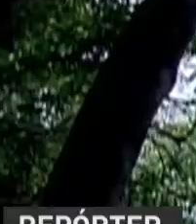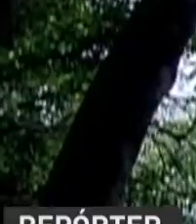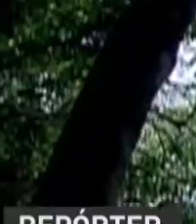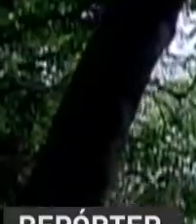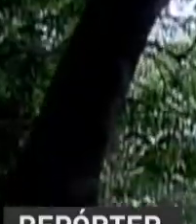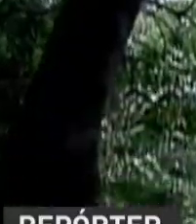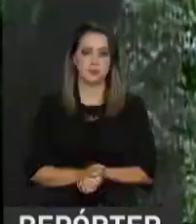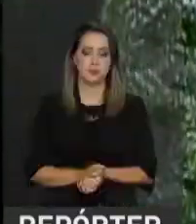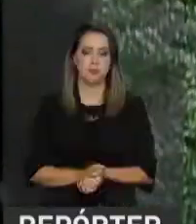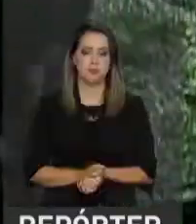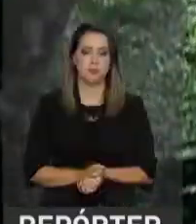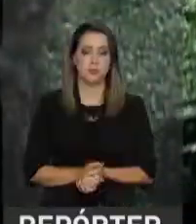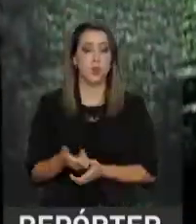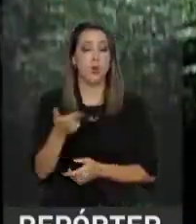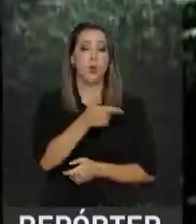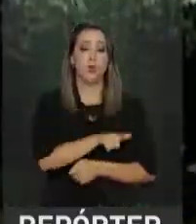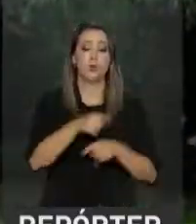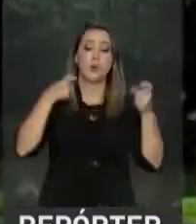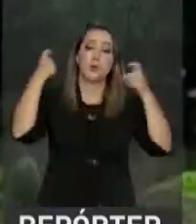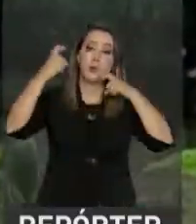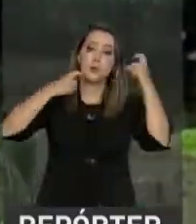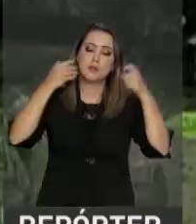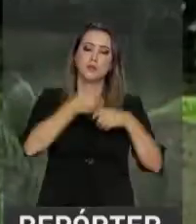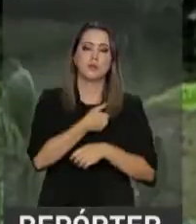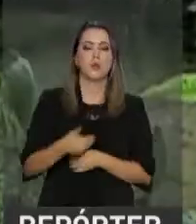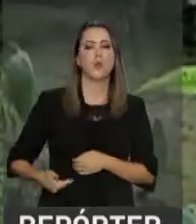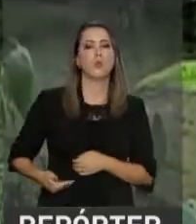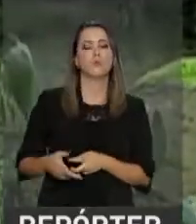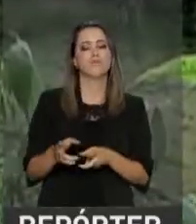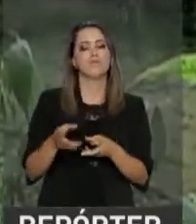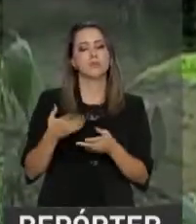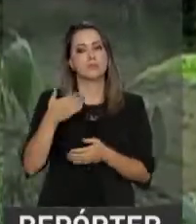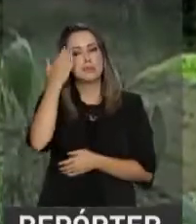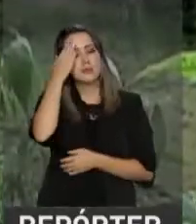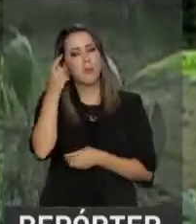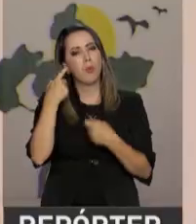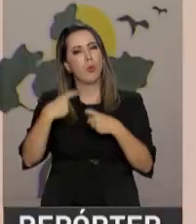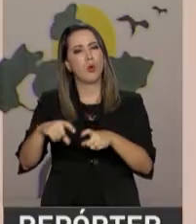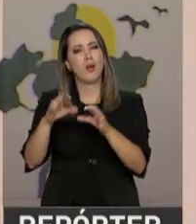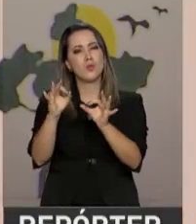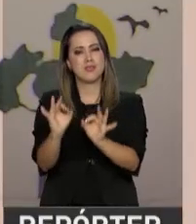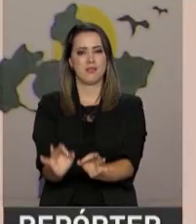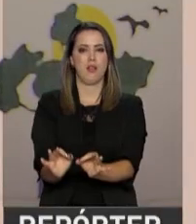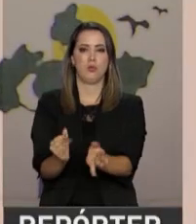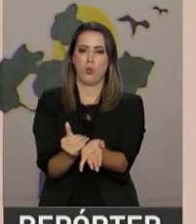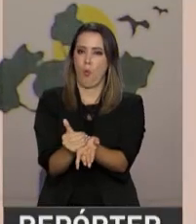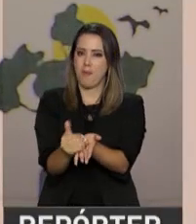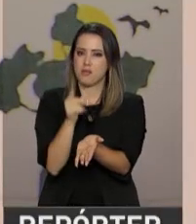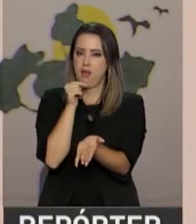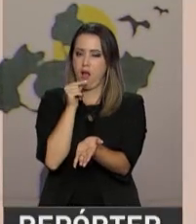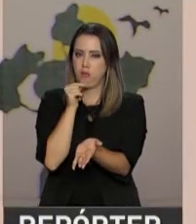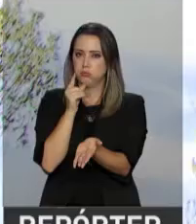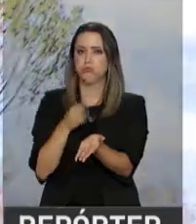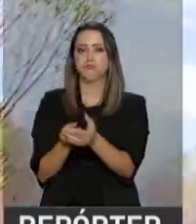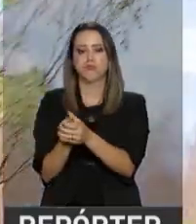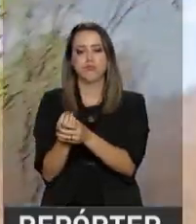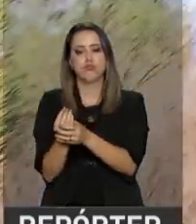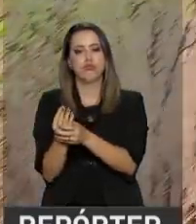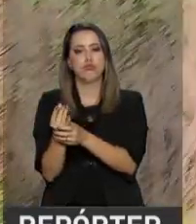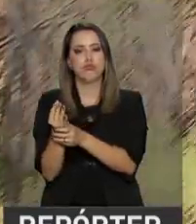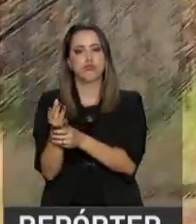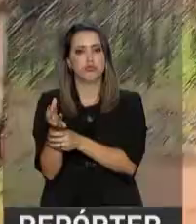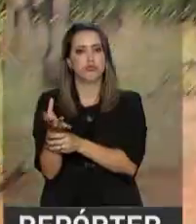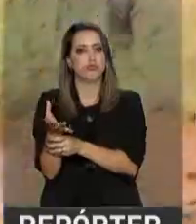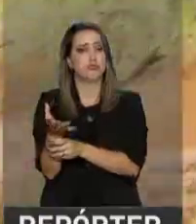outra preocupação do governo é identificar onde estão as nascentes segundo o ministério do meio ambiente um milhão e